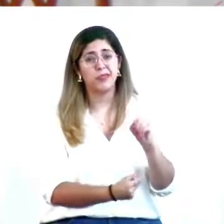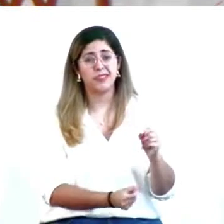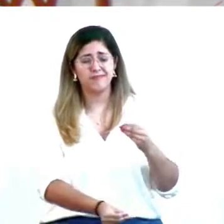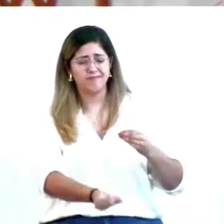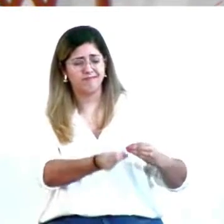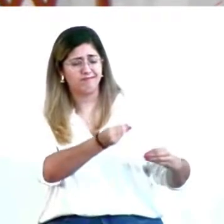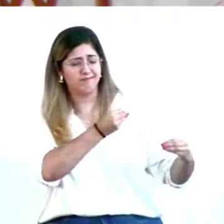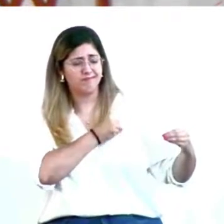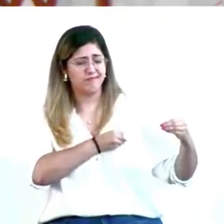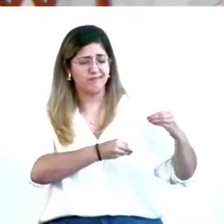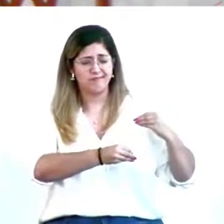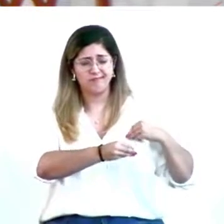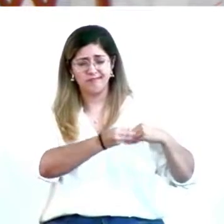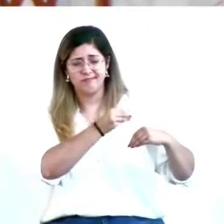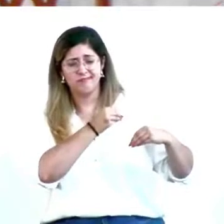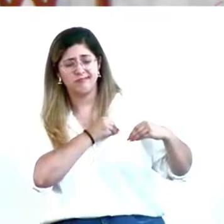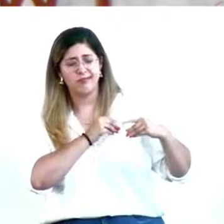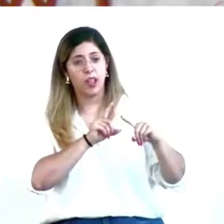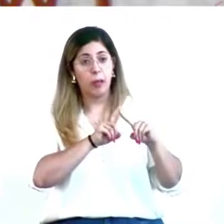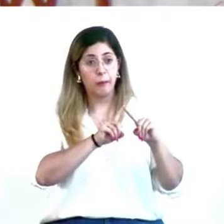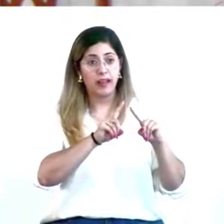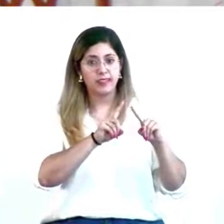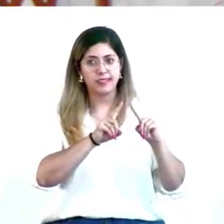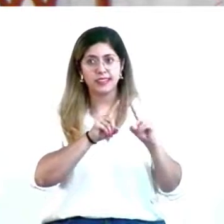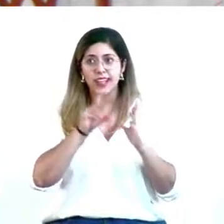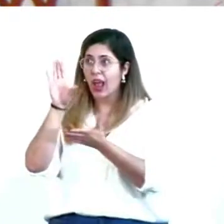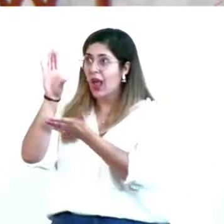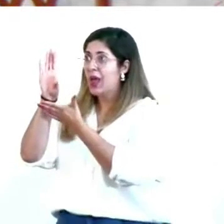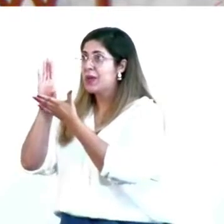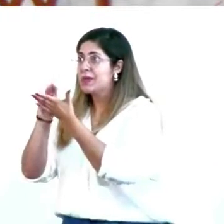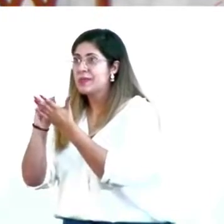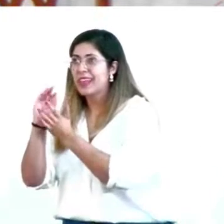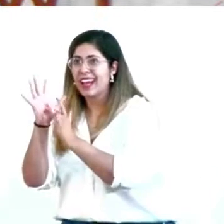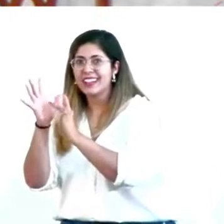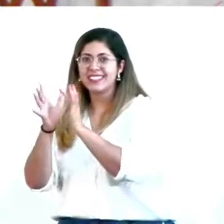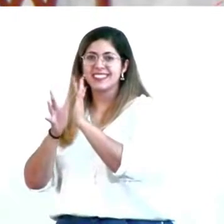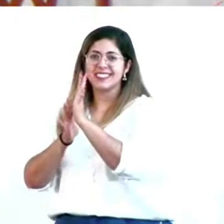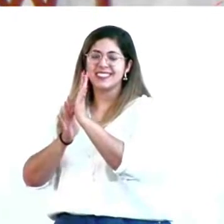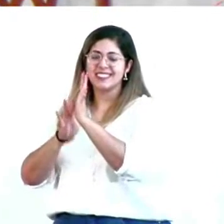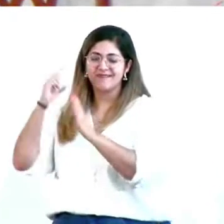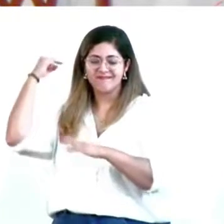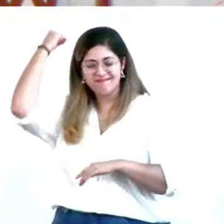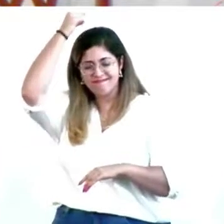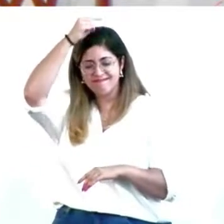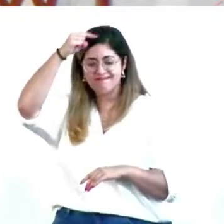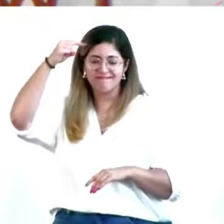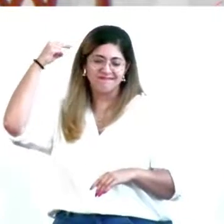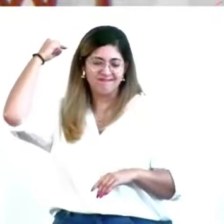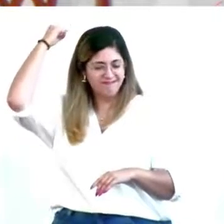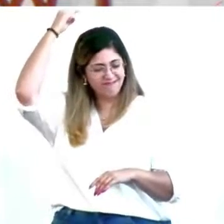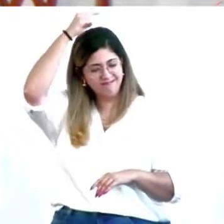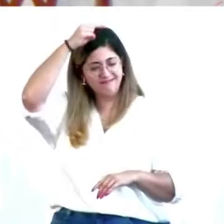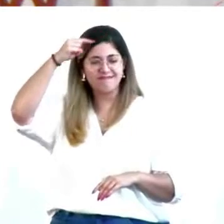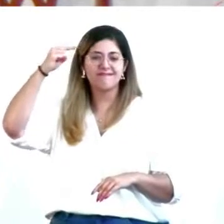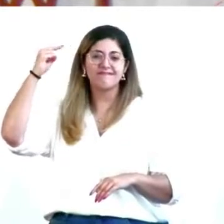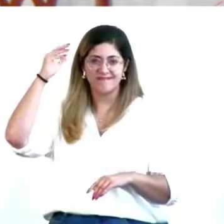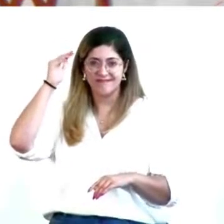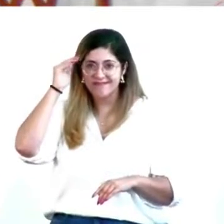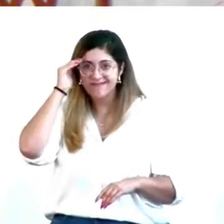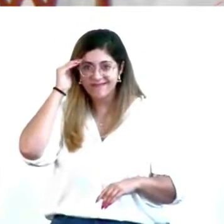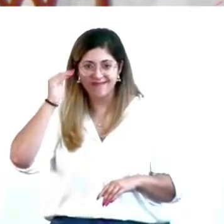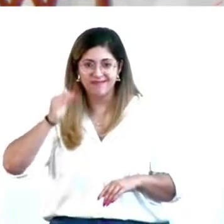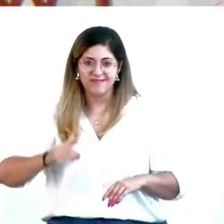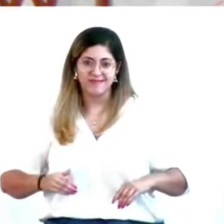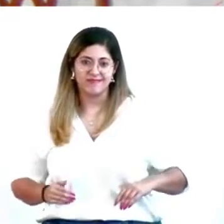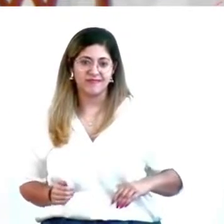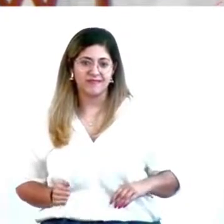ao Pai e ao seu Filho Jesus Cristo é ser santo e testemunha de Cristo. E veja então que nós